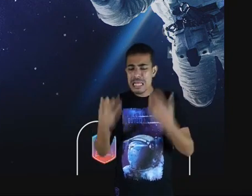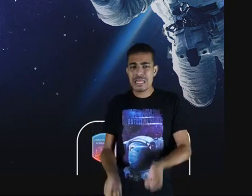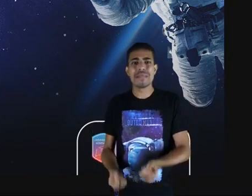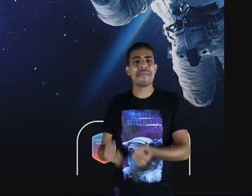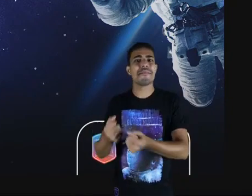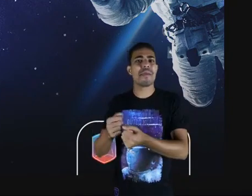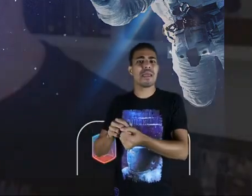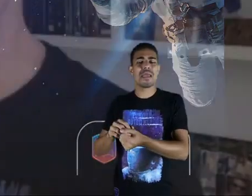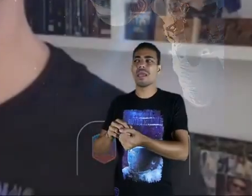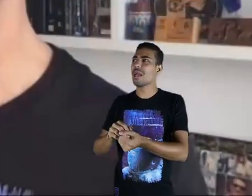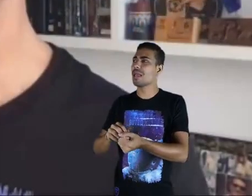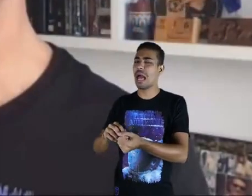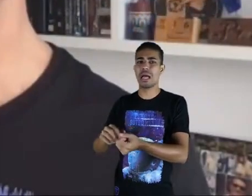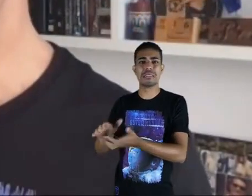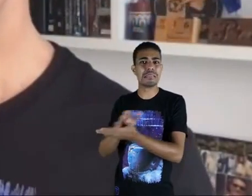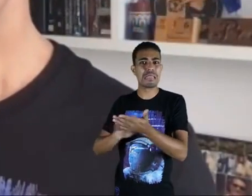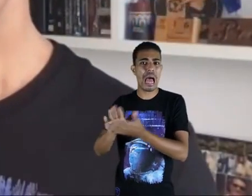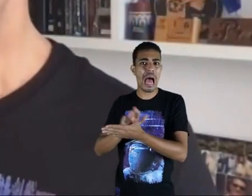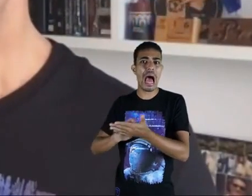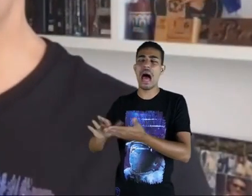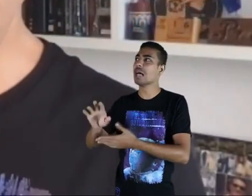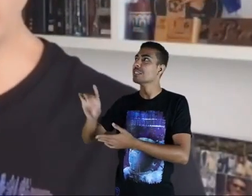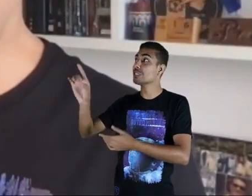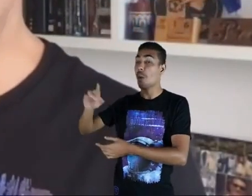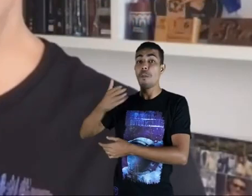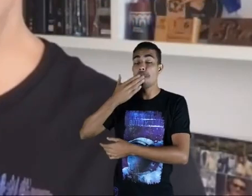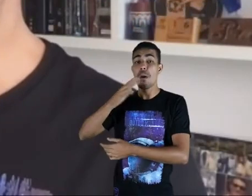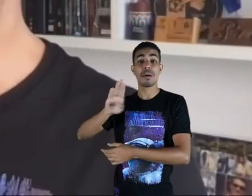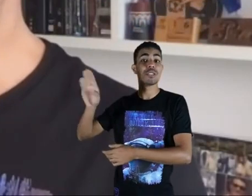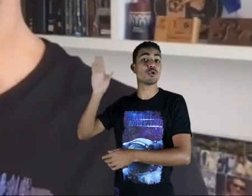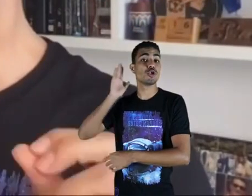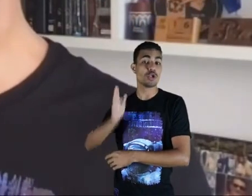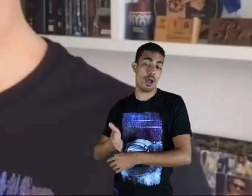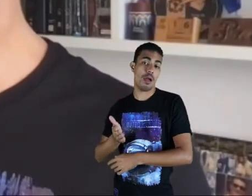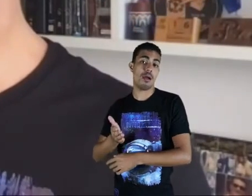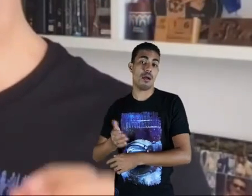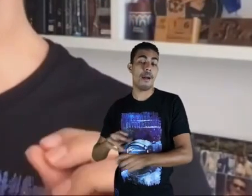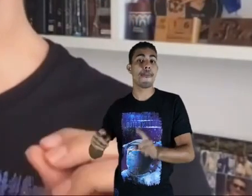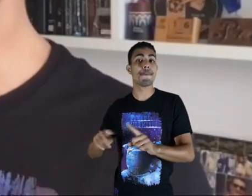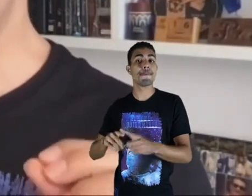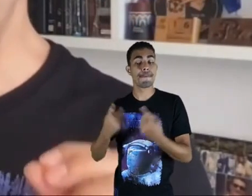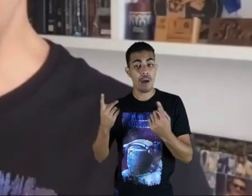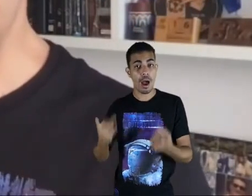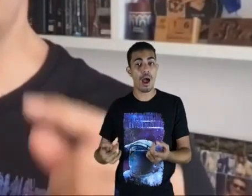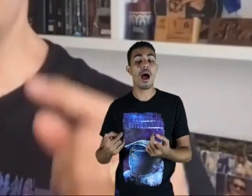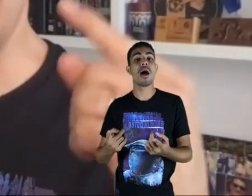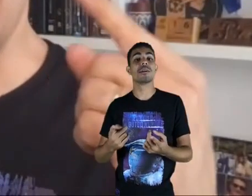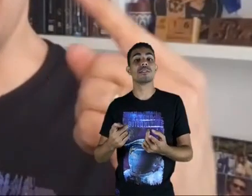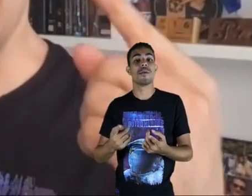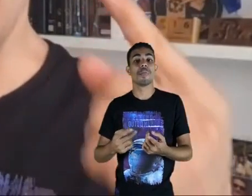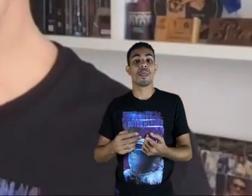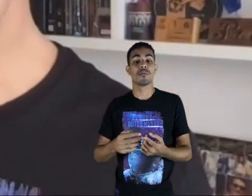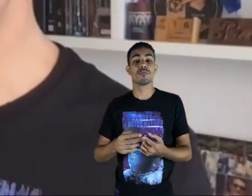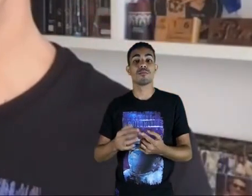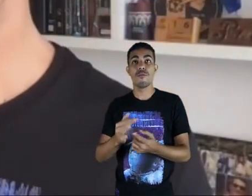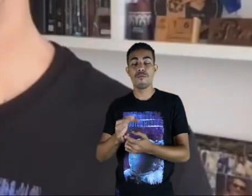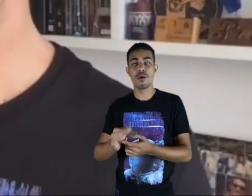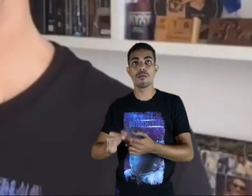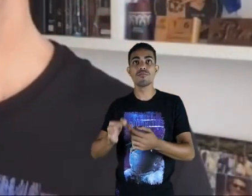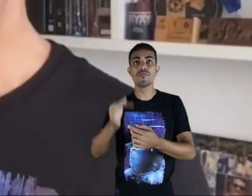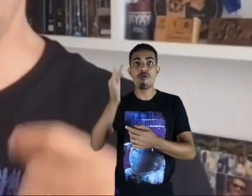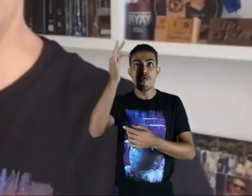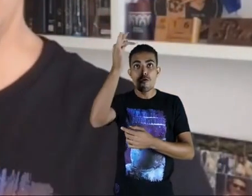quanto Deus lhes prometeu, mas viram tudo o que os esperava